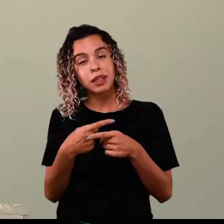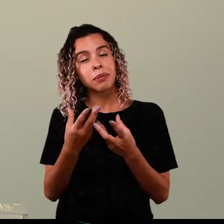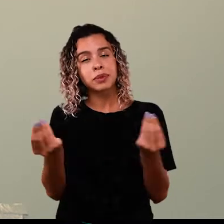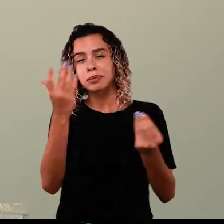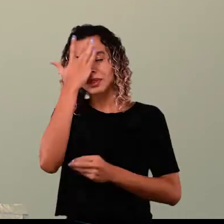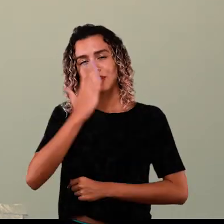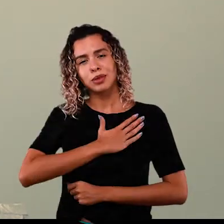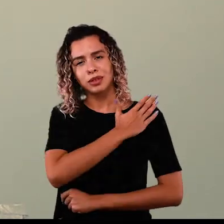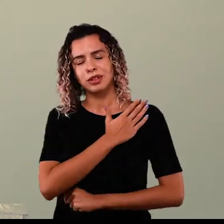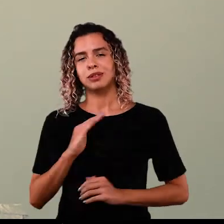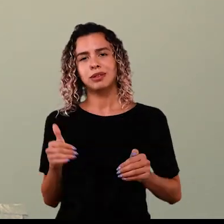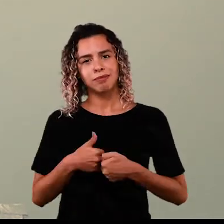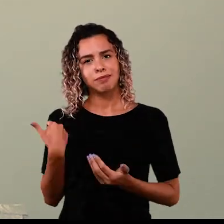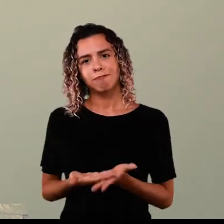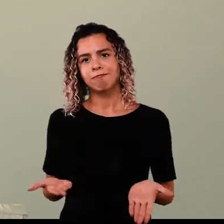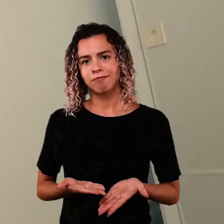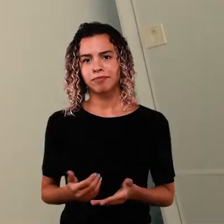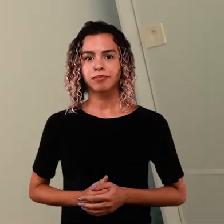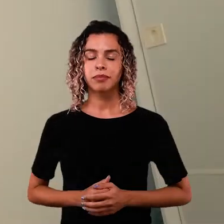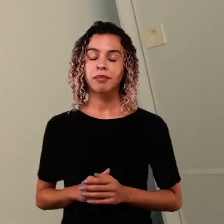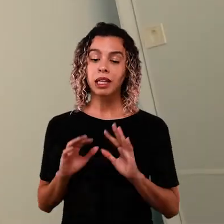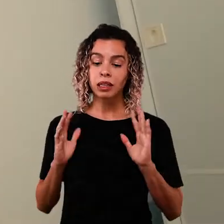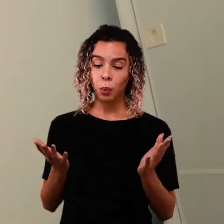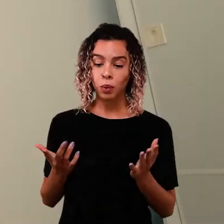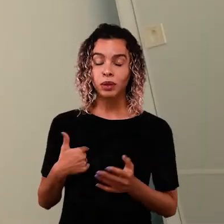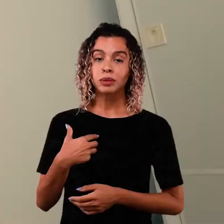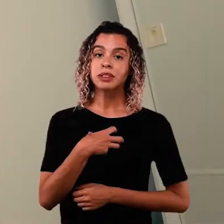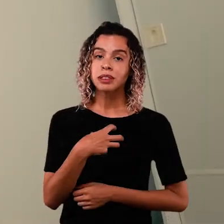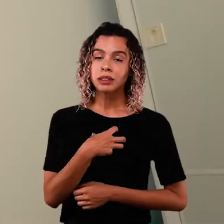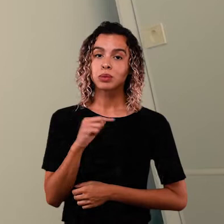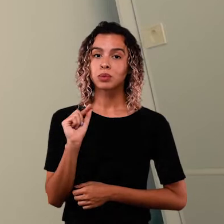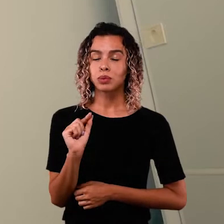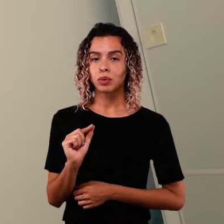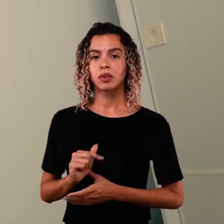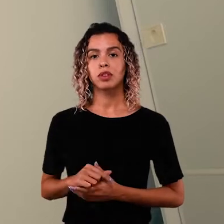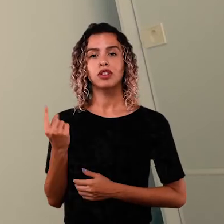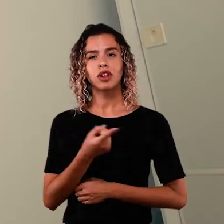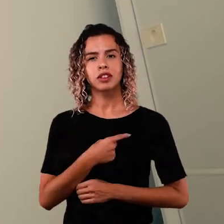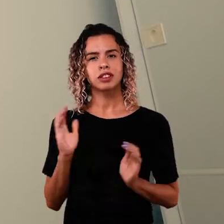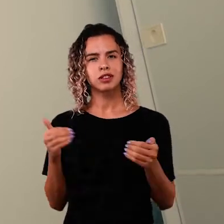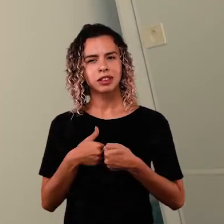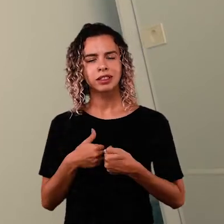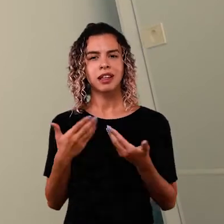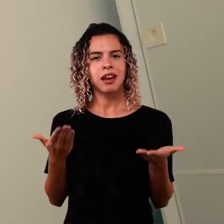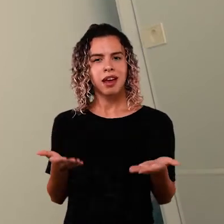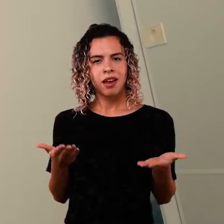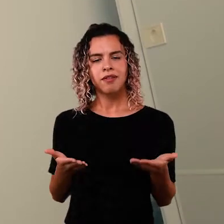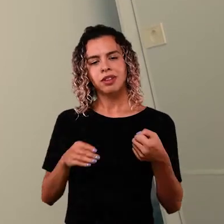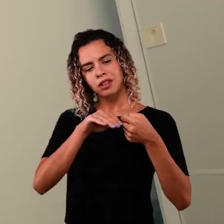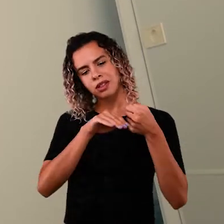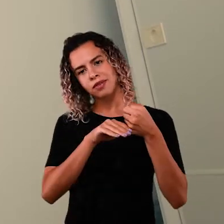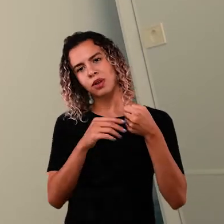Porque ainda existe muito preconceito contra o autismo. Poliana. Então, algo que eu sinto muito é que nós, né, os autistas